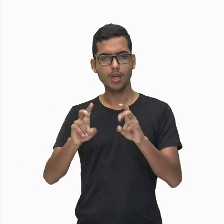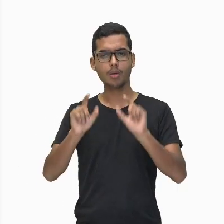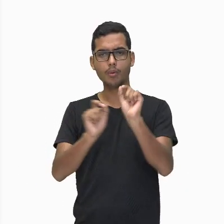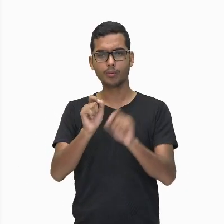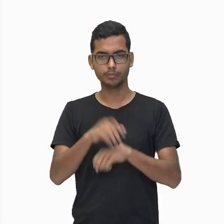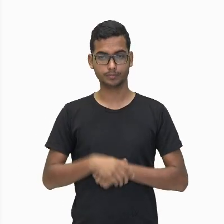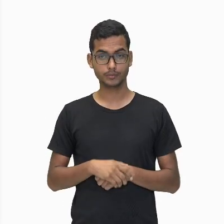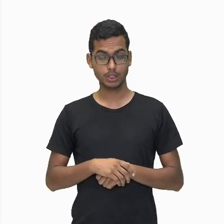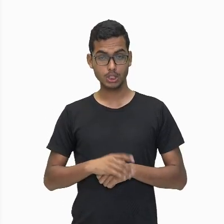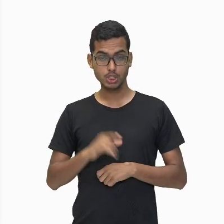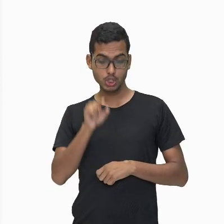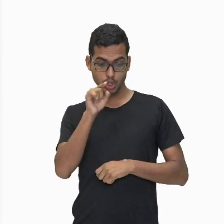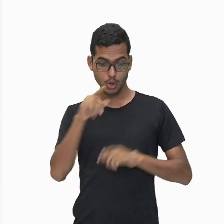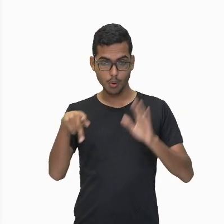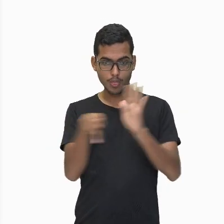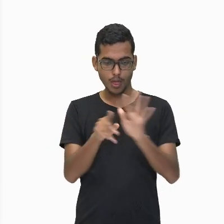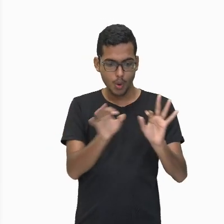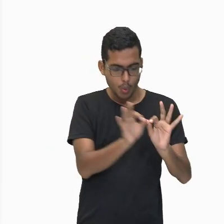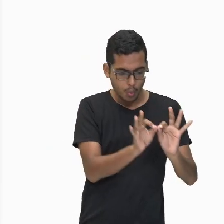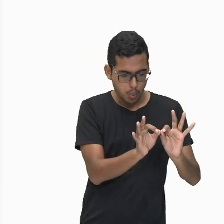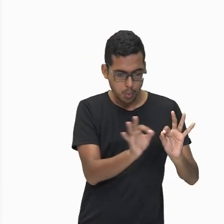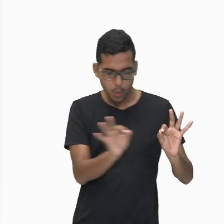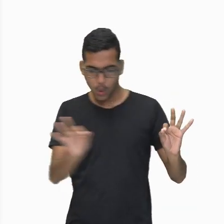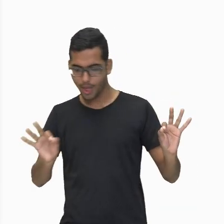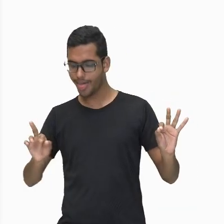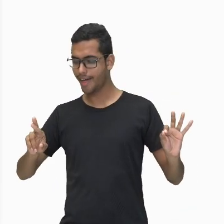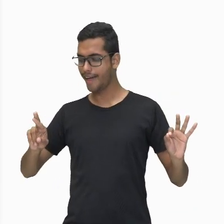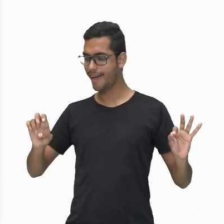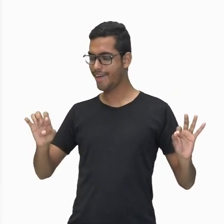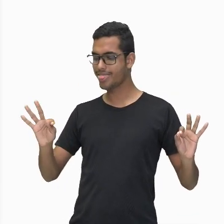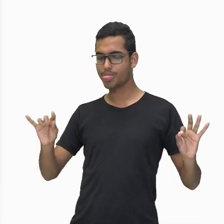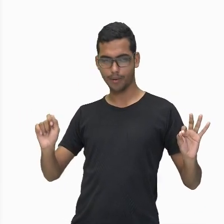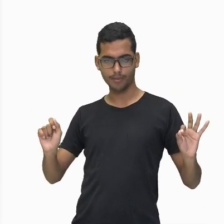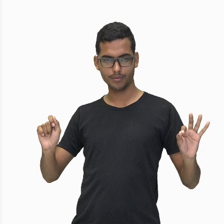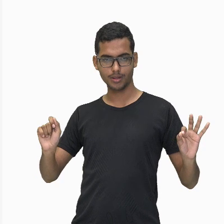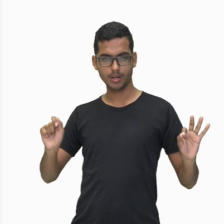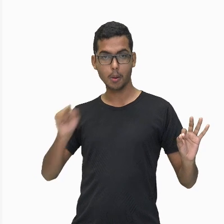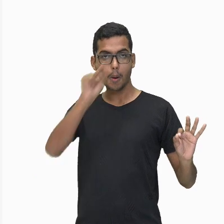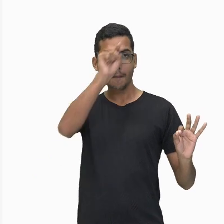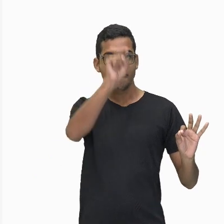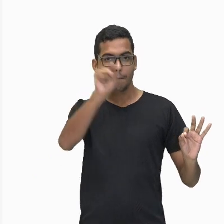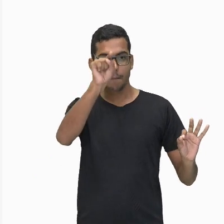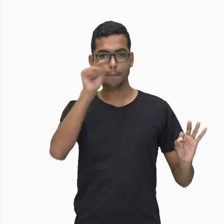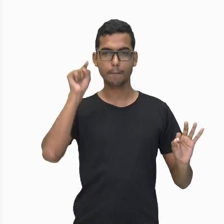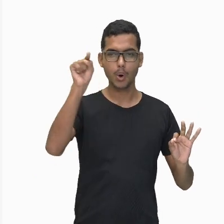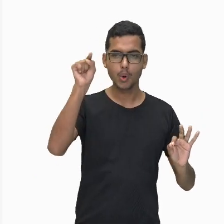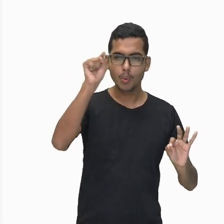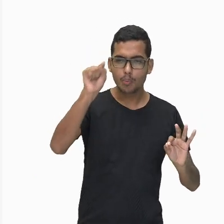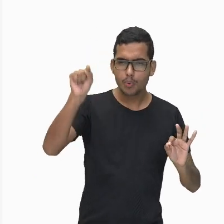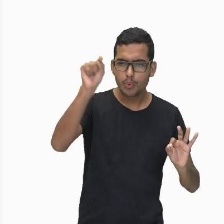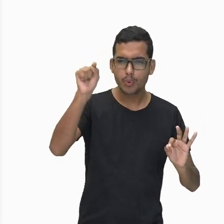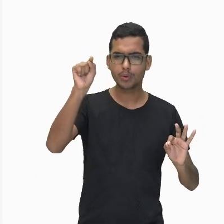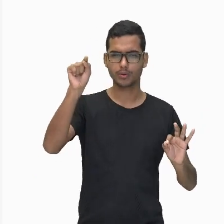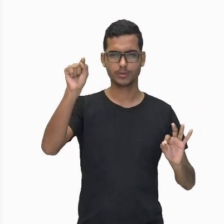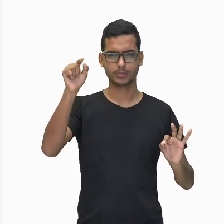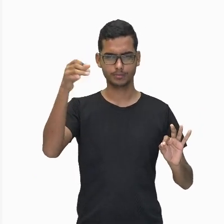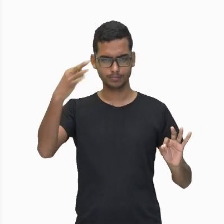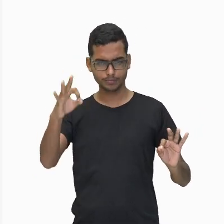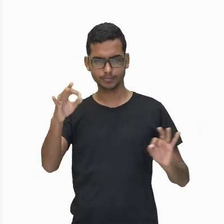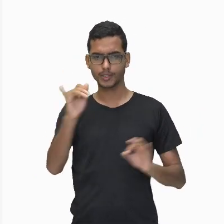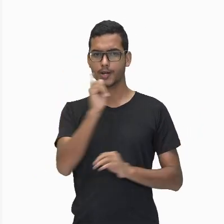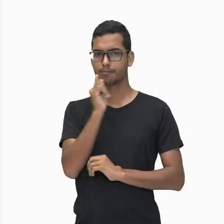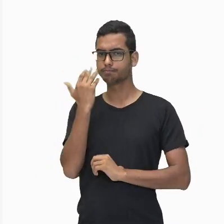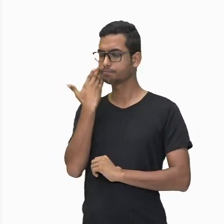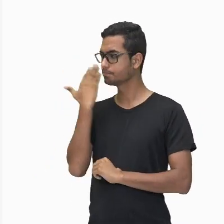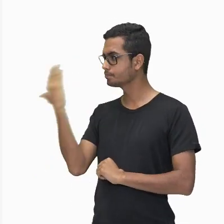reta, tá? Então, para lembrar, né? Na geometria plana, nós temos a distância de um ponto A uma